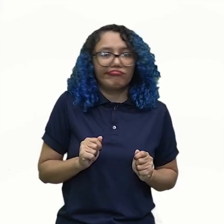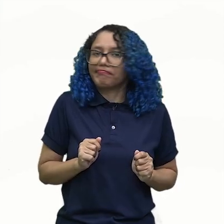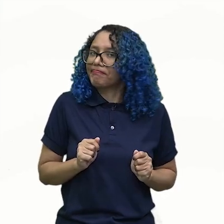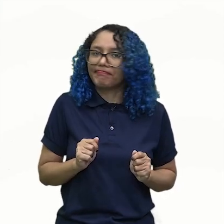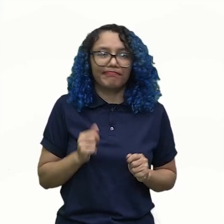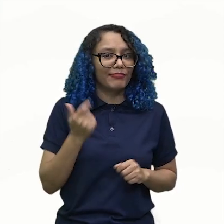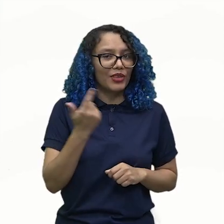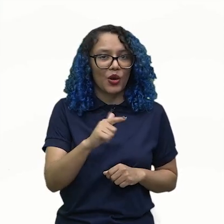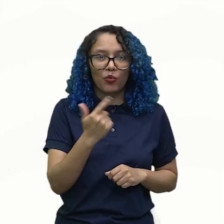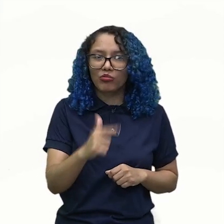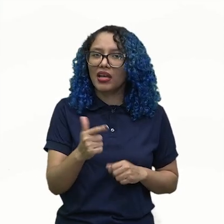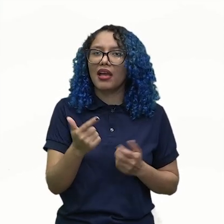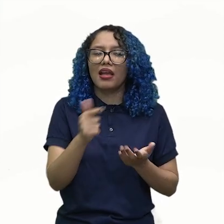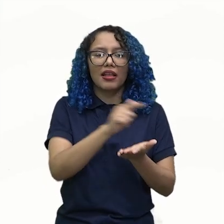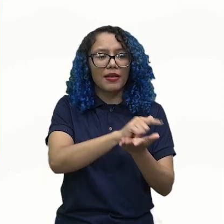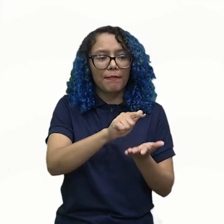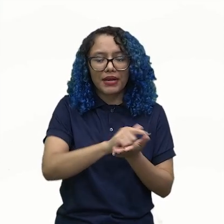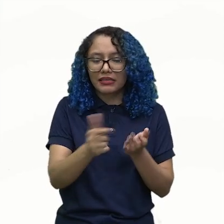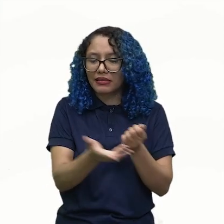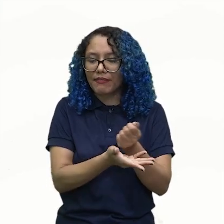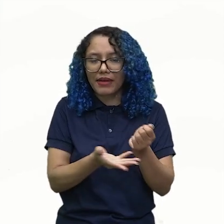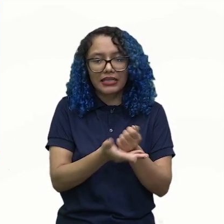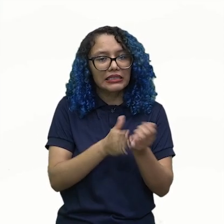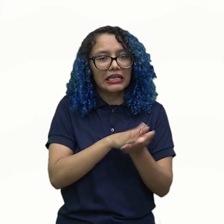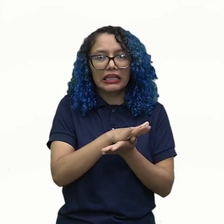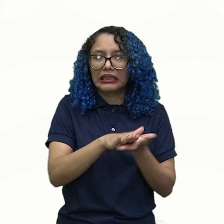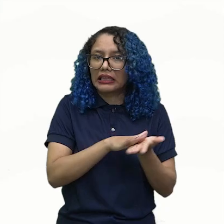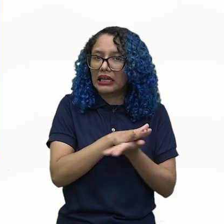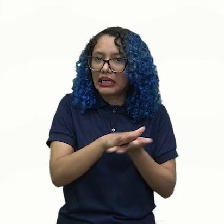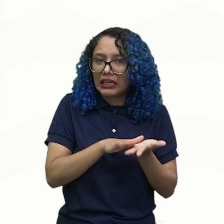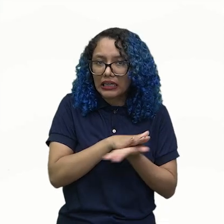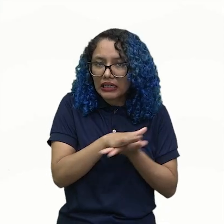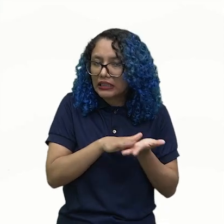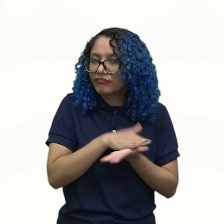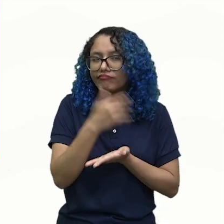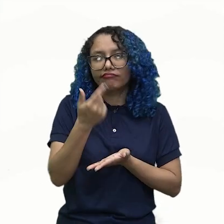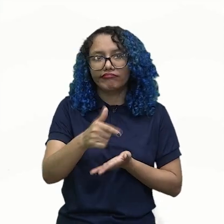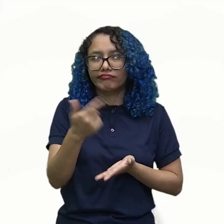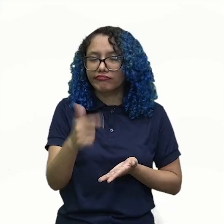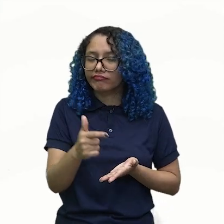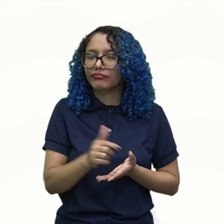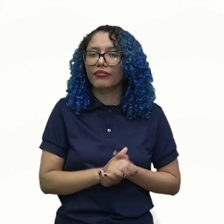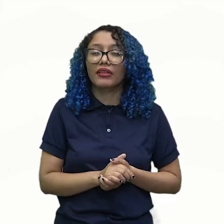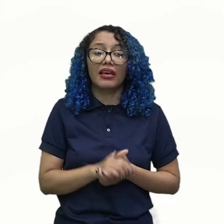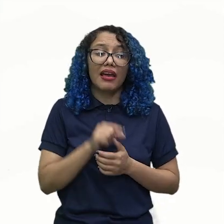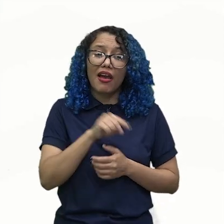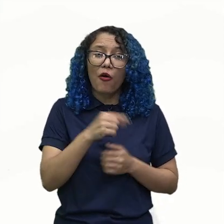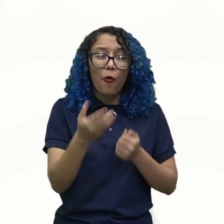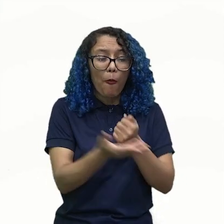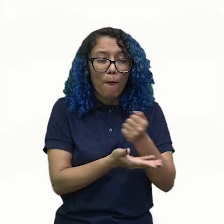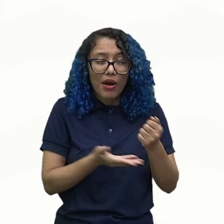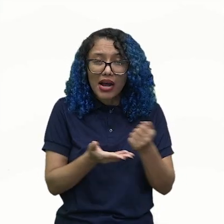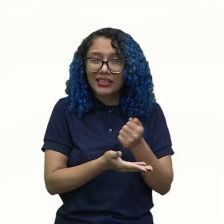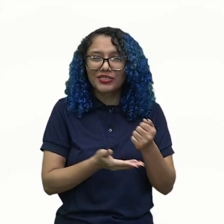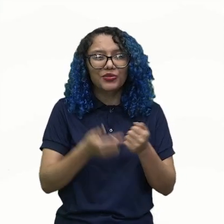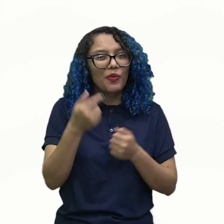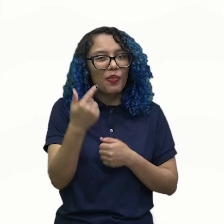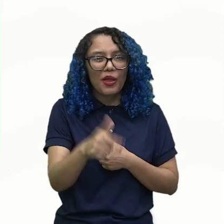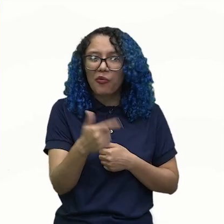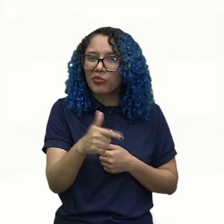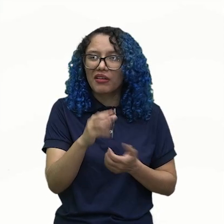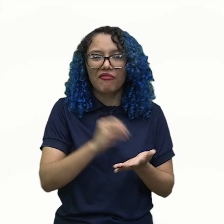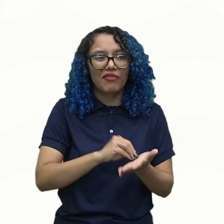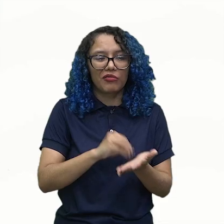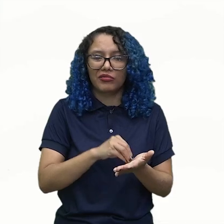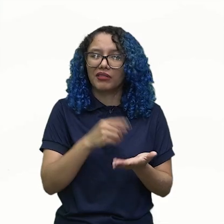têm acesso ao saneamento básico. E isso é o que a gente mais necessita, é essencial para o